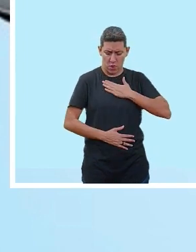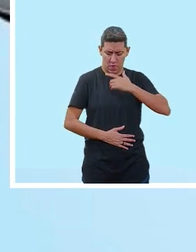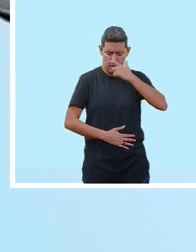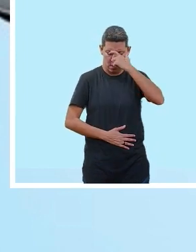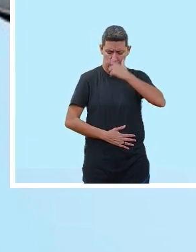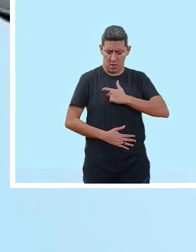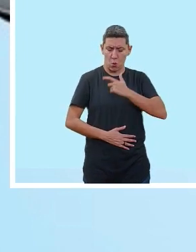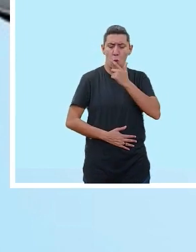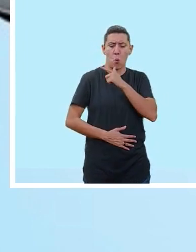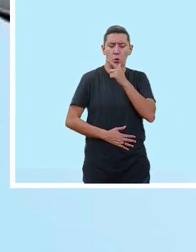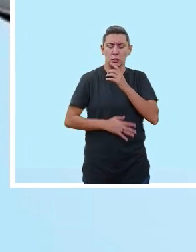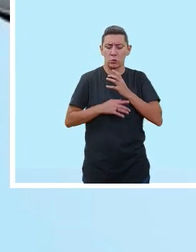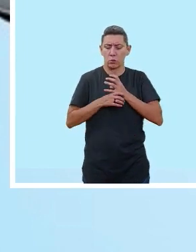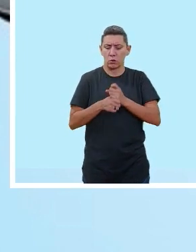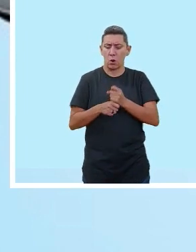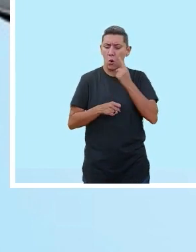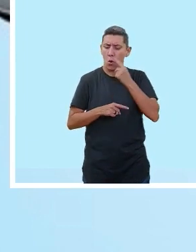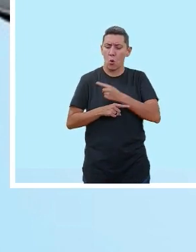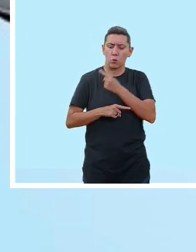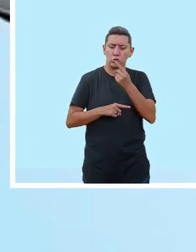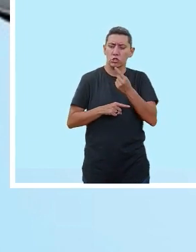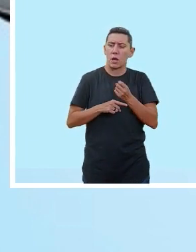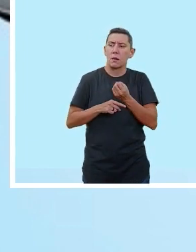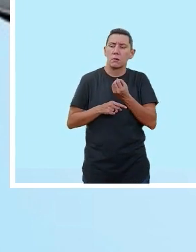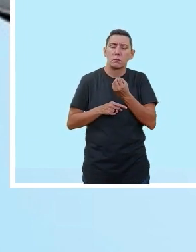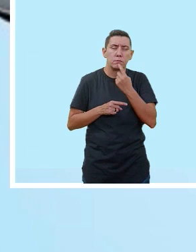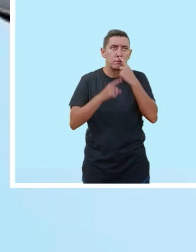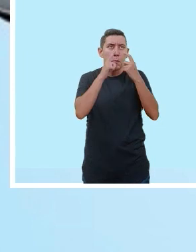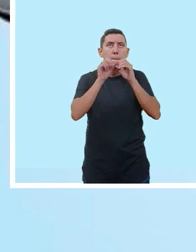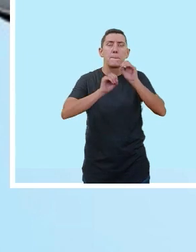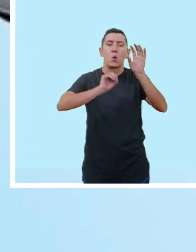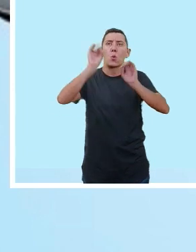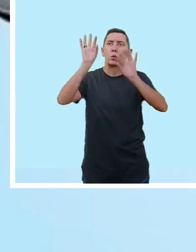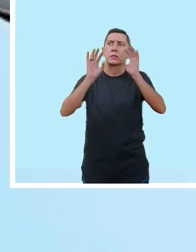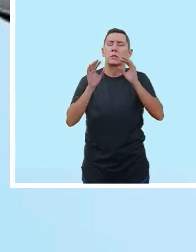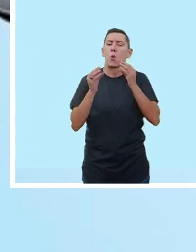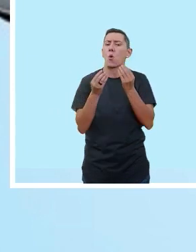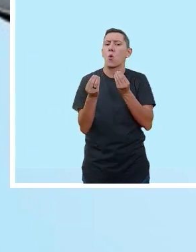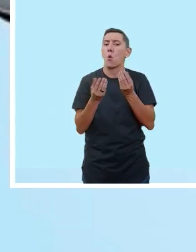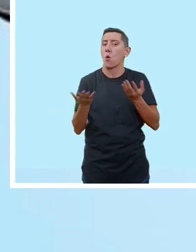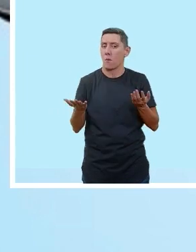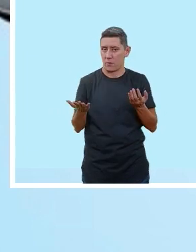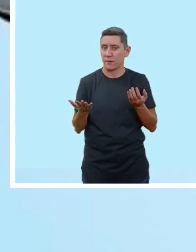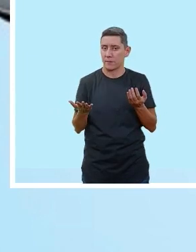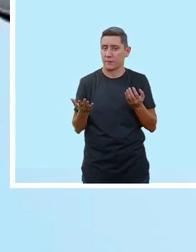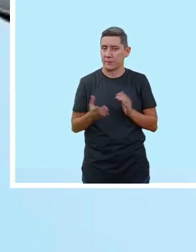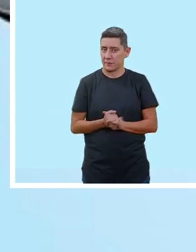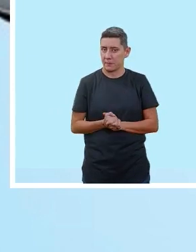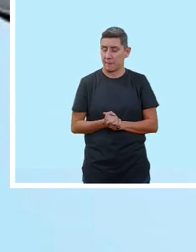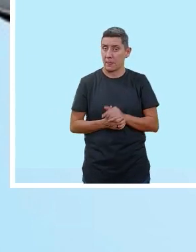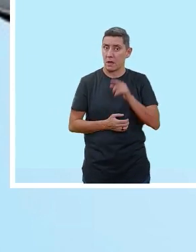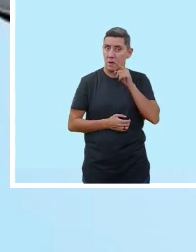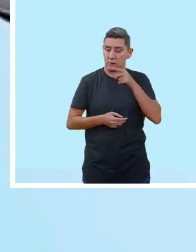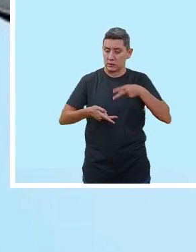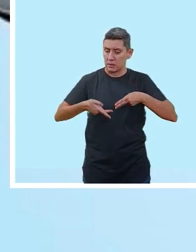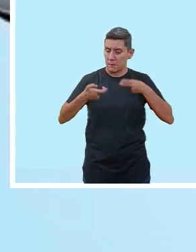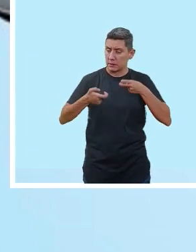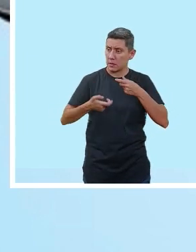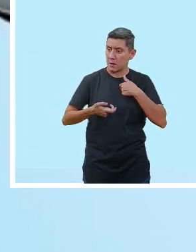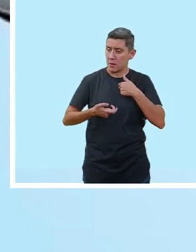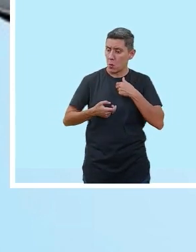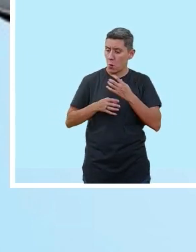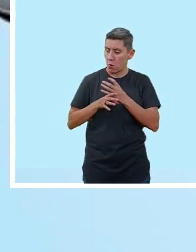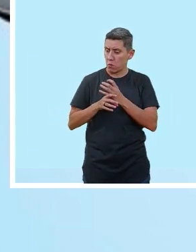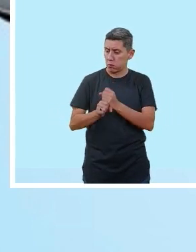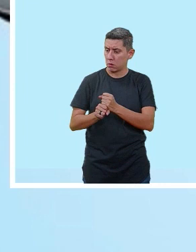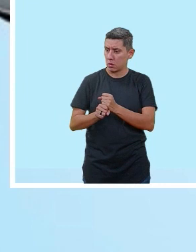está levando, né? E nessa medida, nesse processo de você definir qual é o nível de emissão que uma